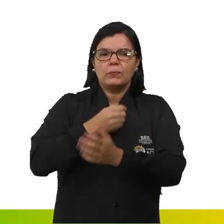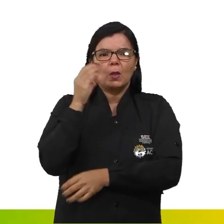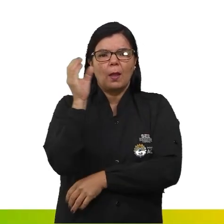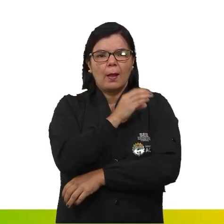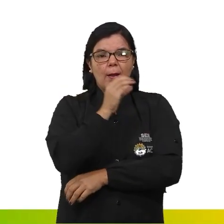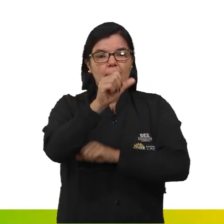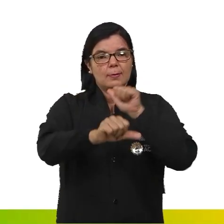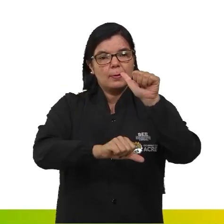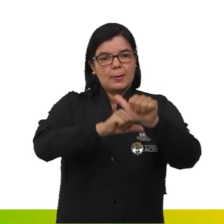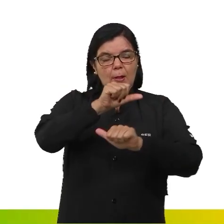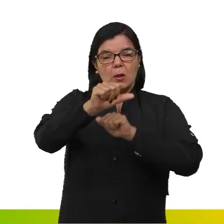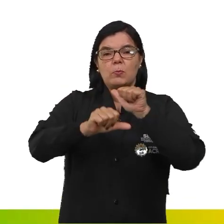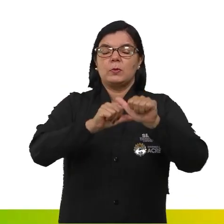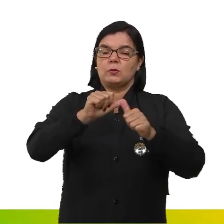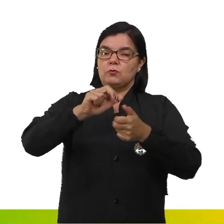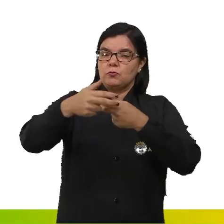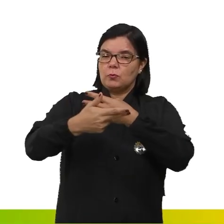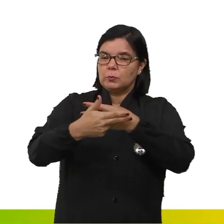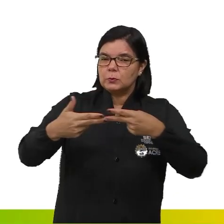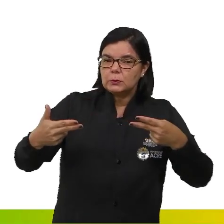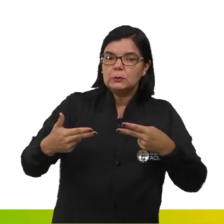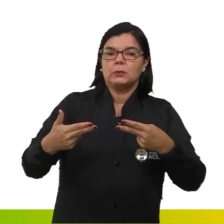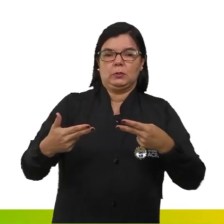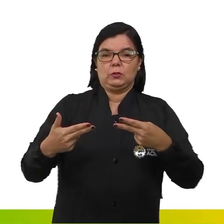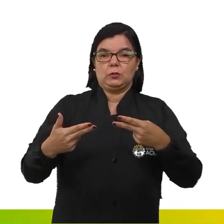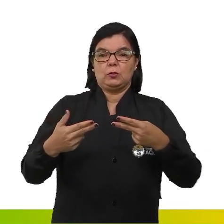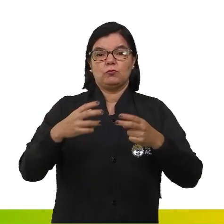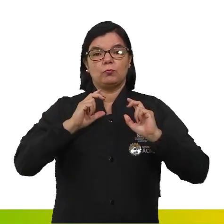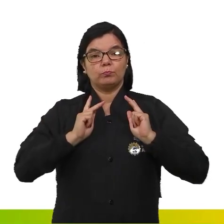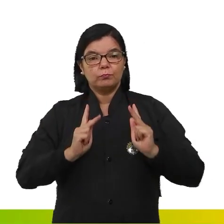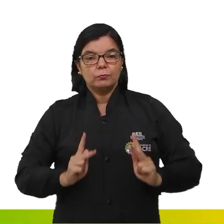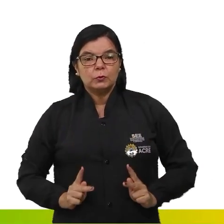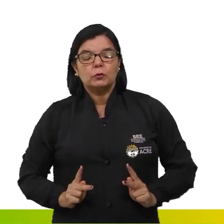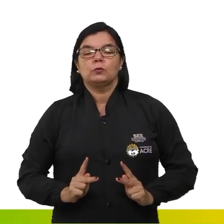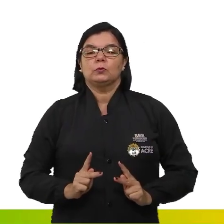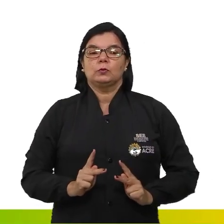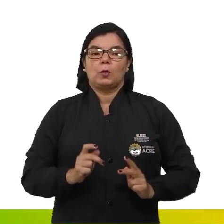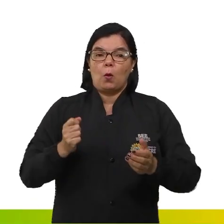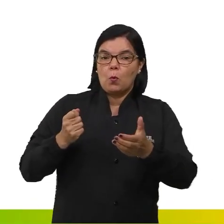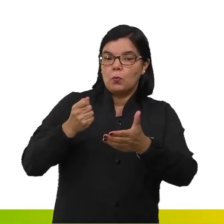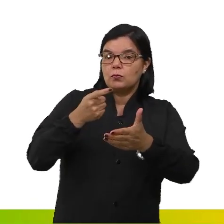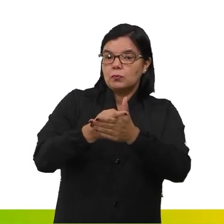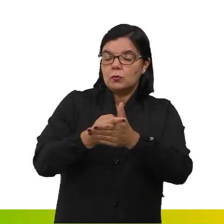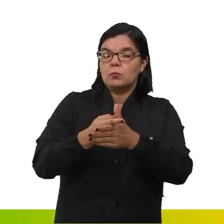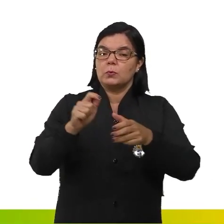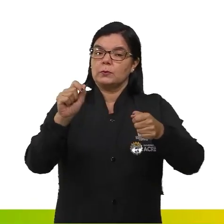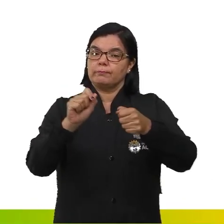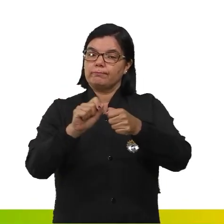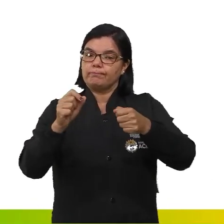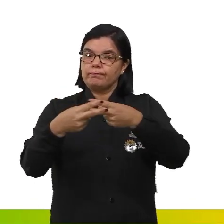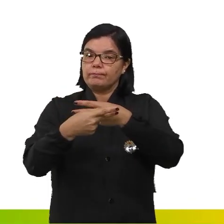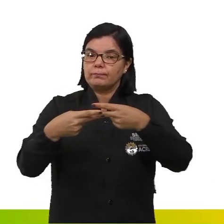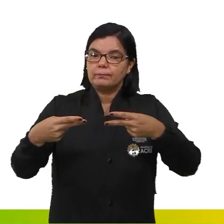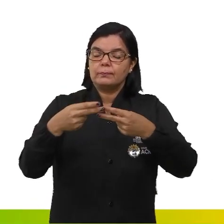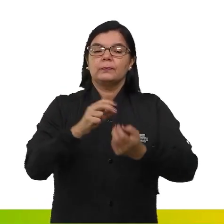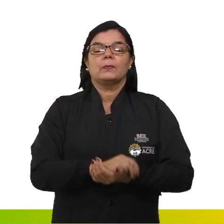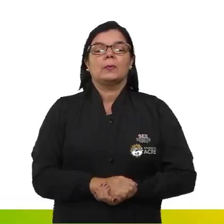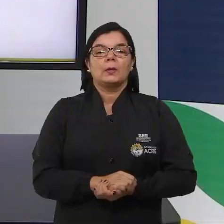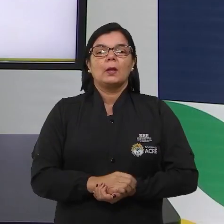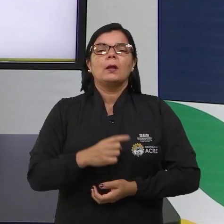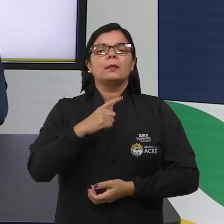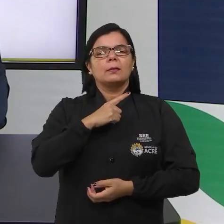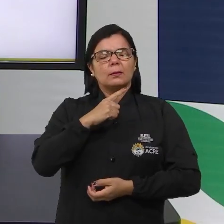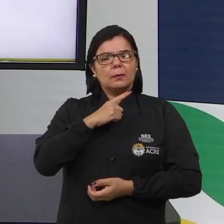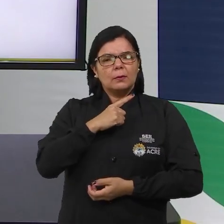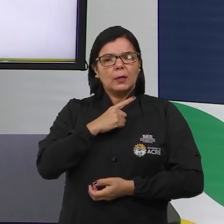uma mudança de referência, uma mudança de paradigma em relação ao consumo e à produção. Então a gente